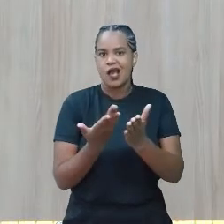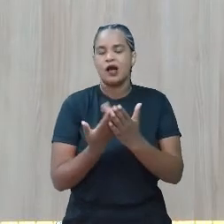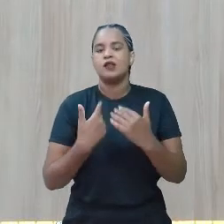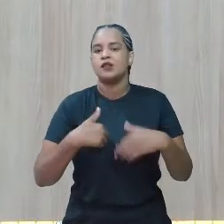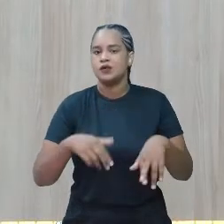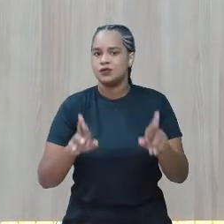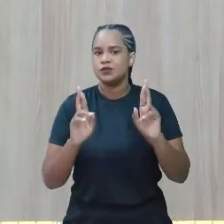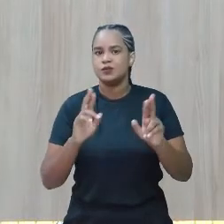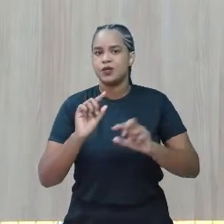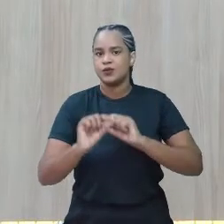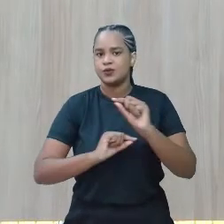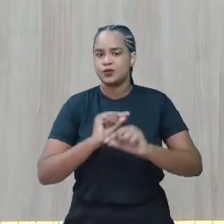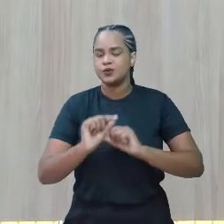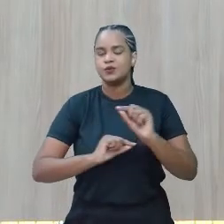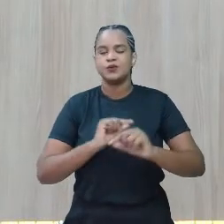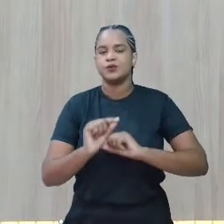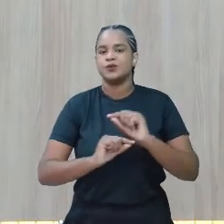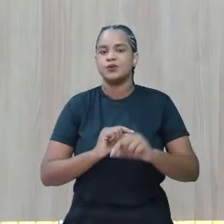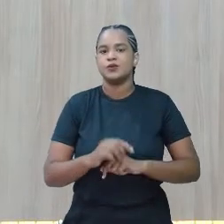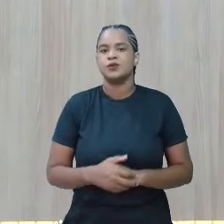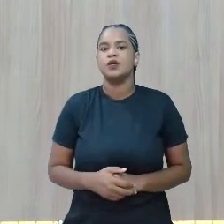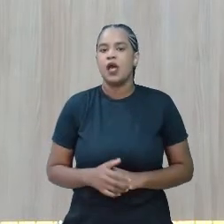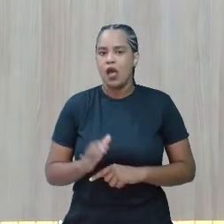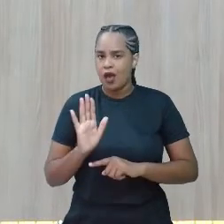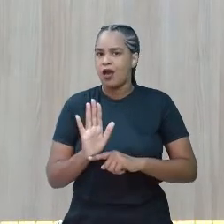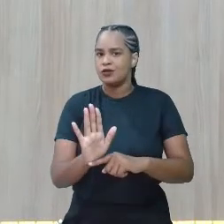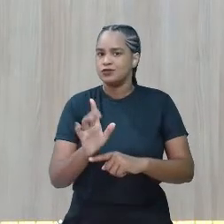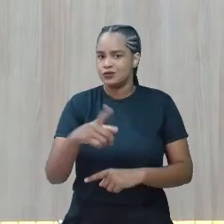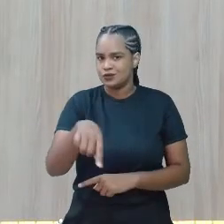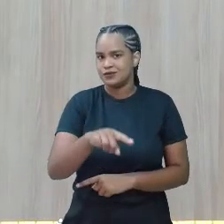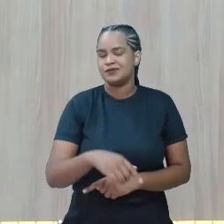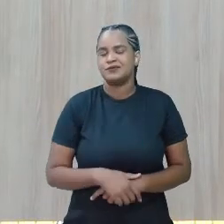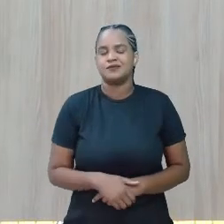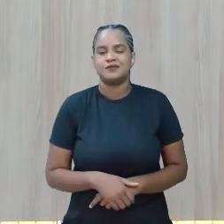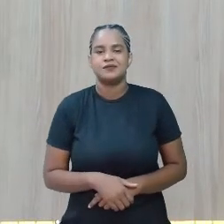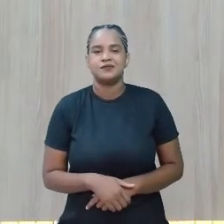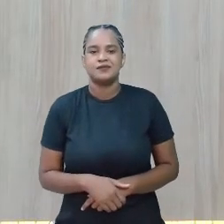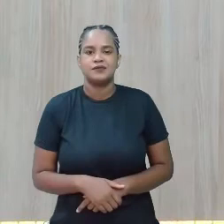espero, com todo o meu coração, de estar ajudando muito você.